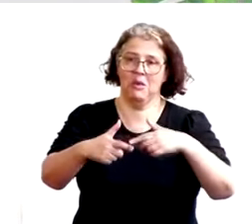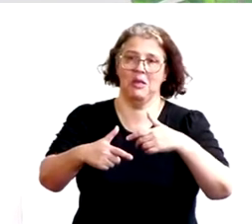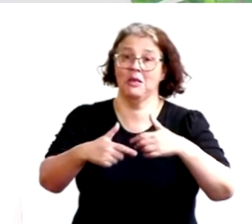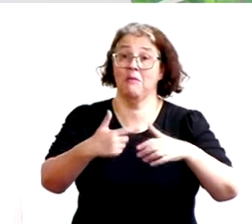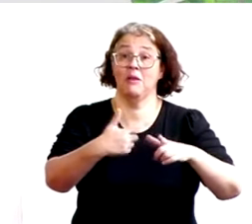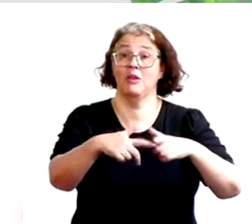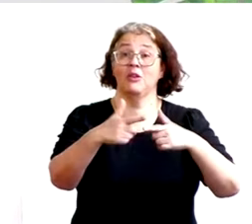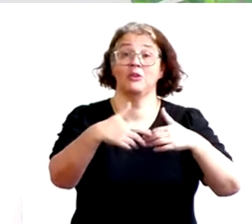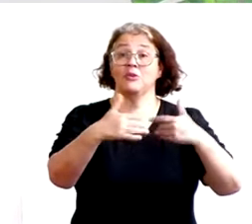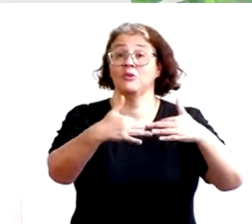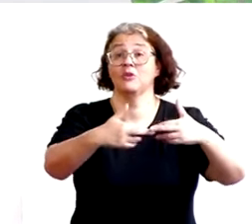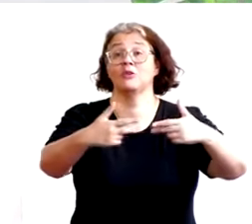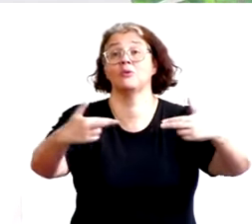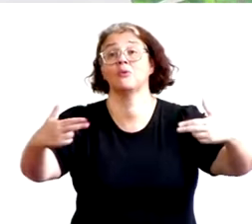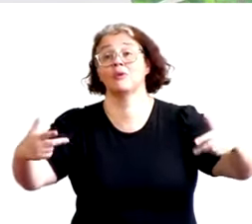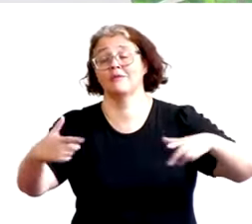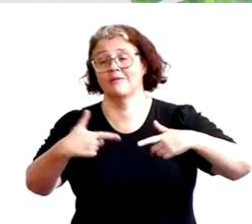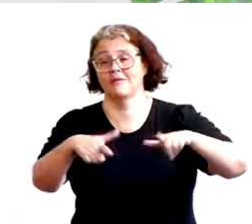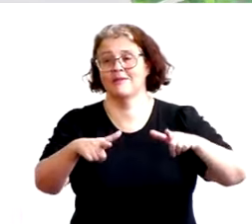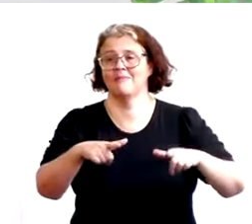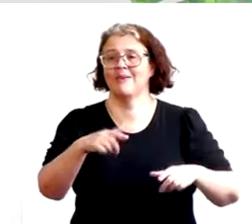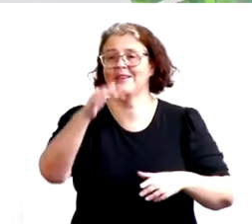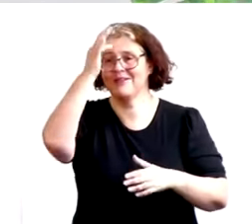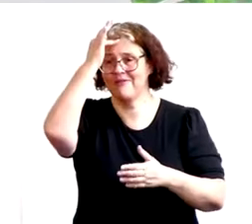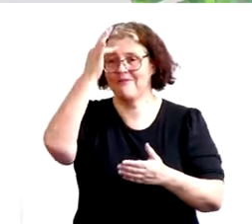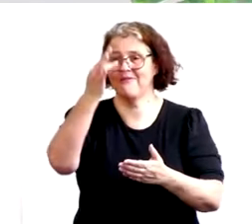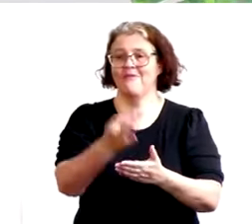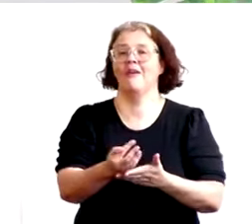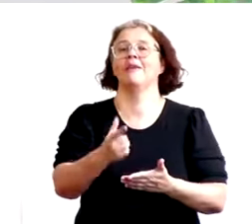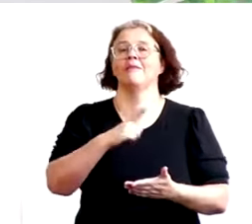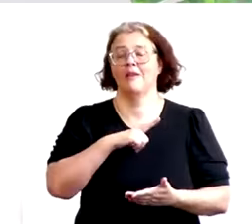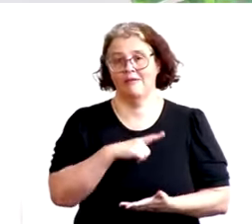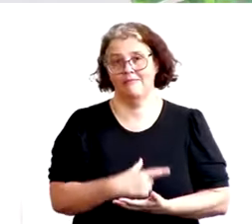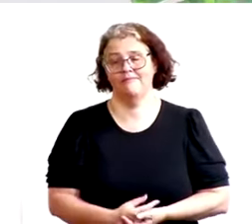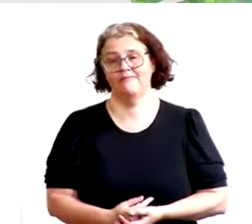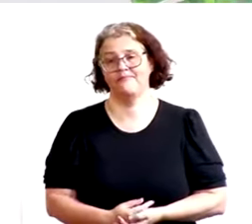Fé diante do Deus santo ele também